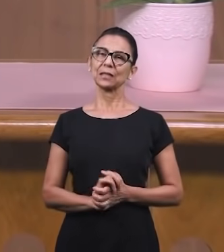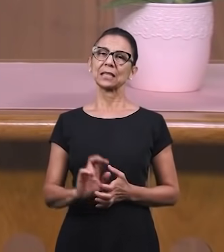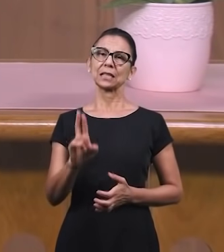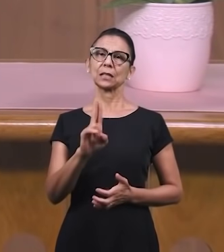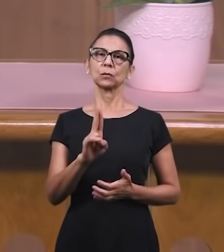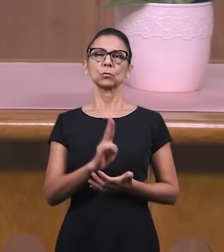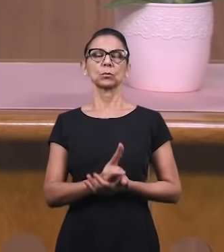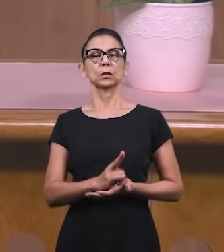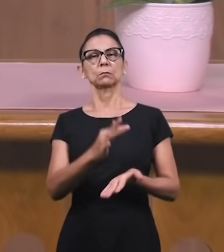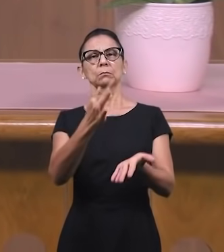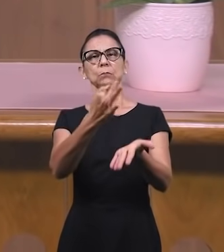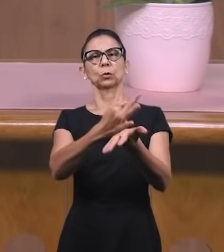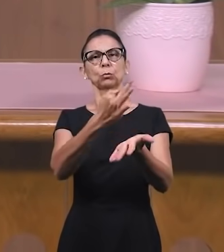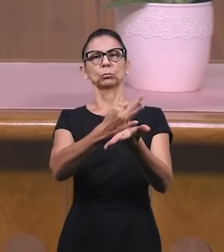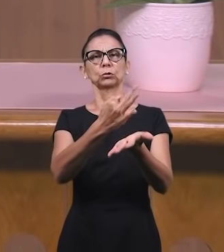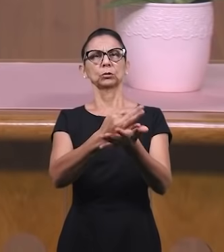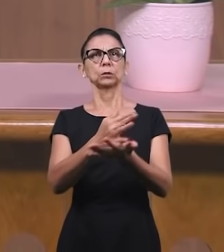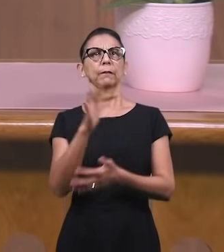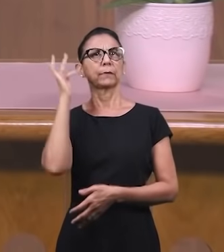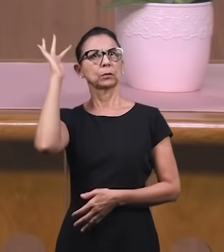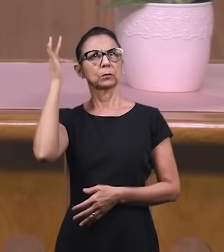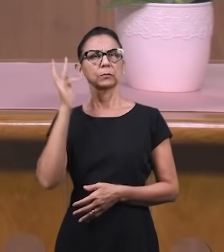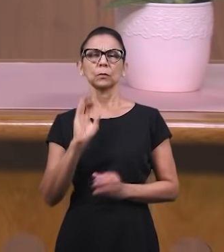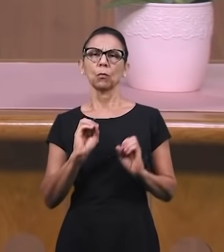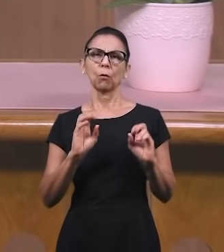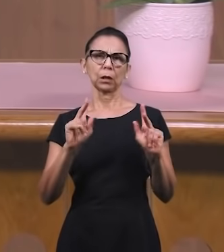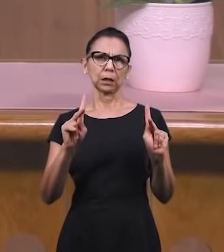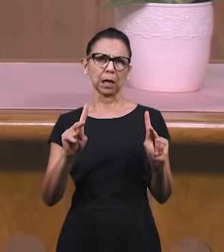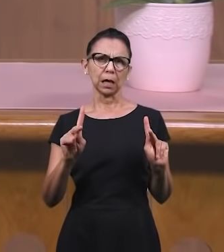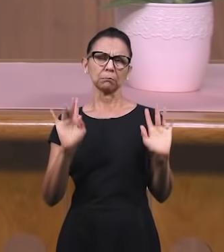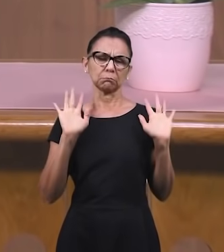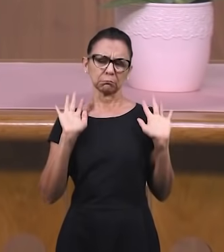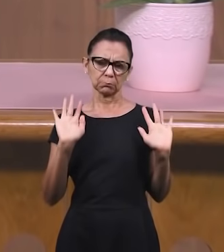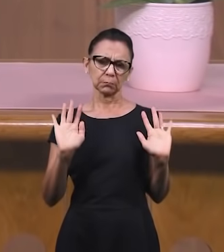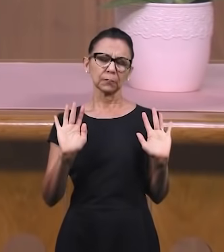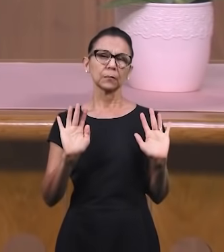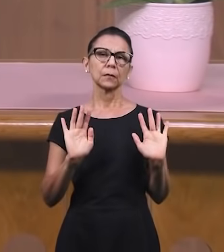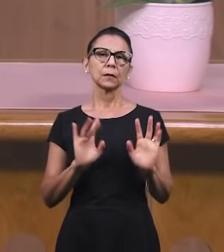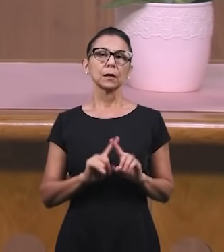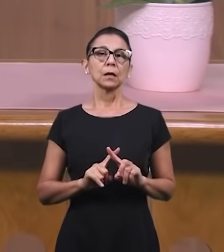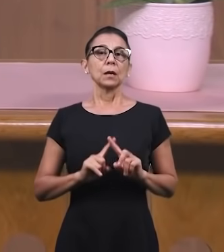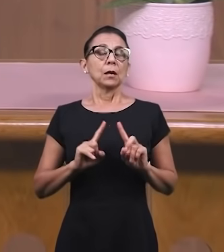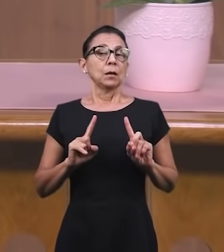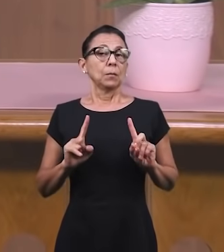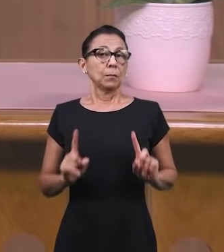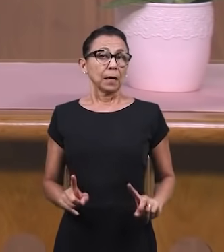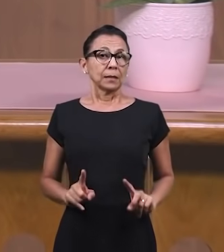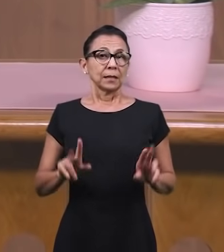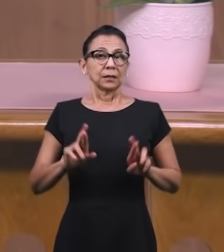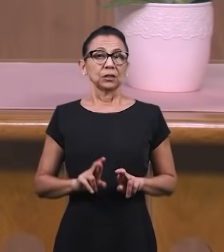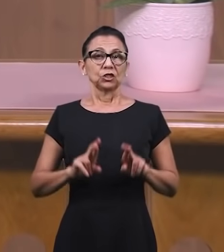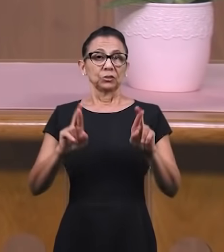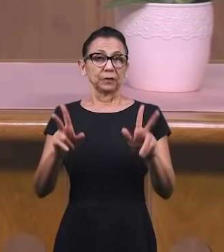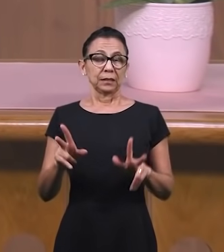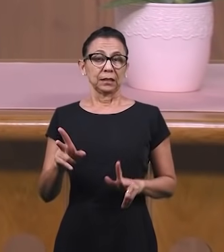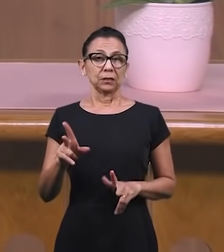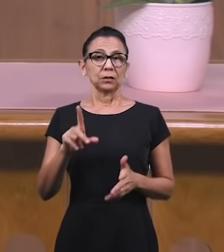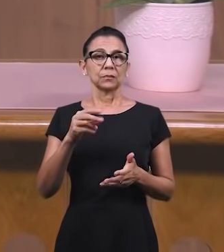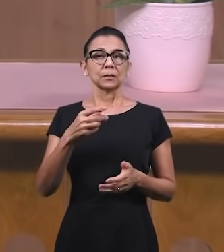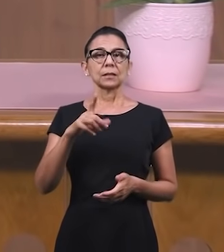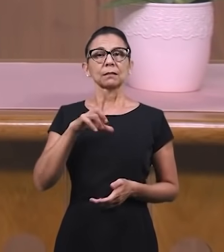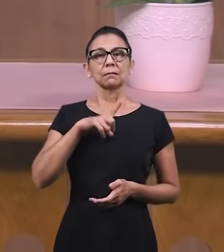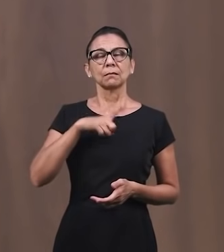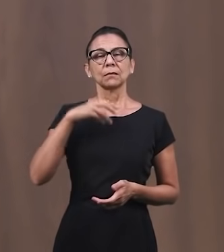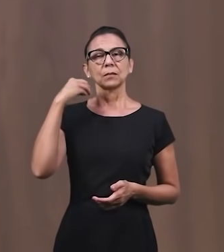vezes é o recurso da teologia, da filosofia, não há nada de mal nesses recursos, mas não para ter uma experiência real com o